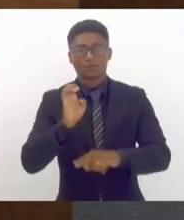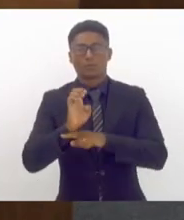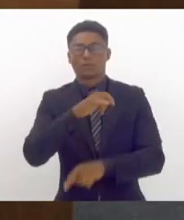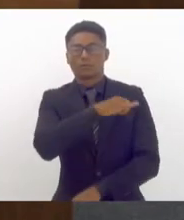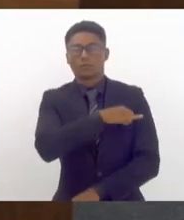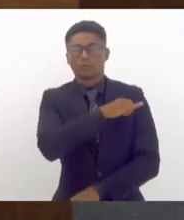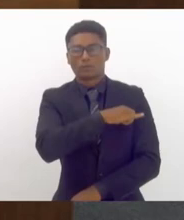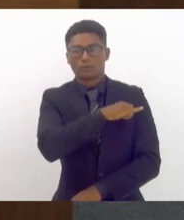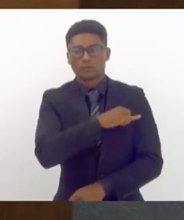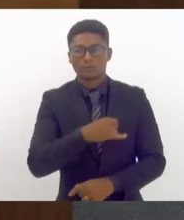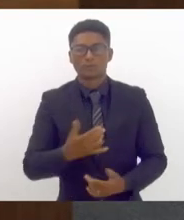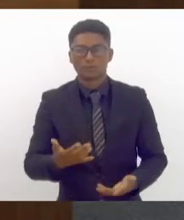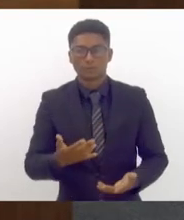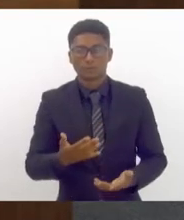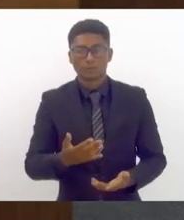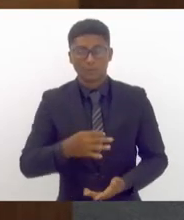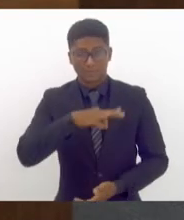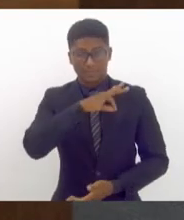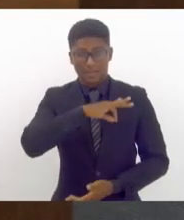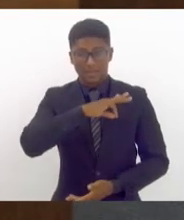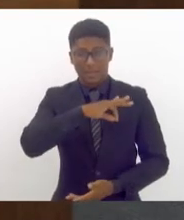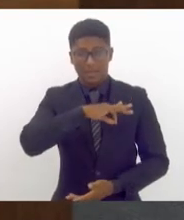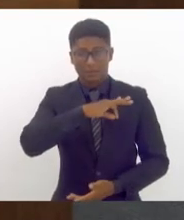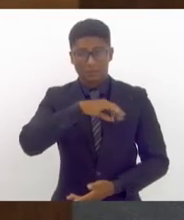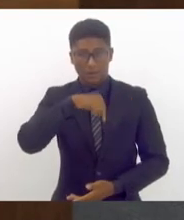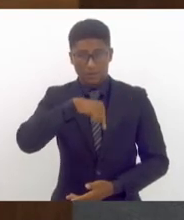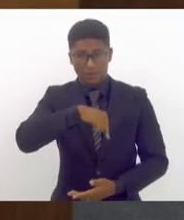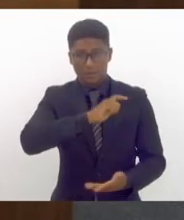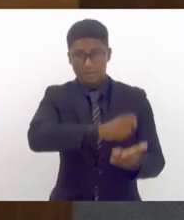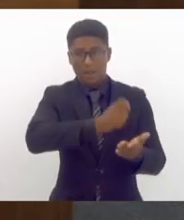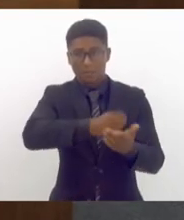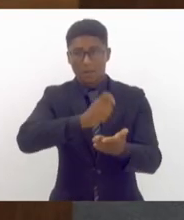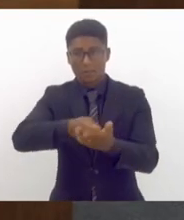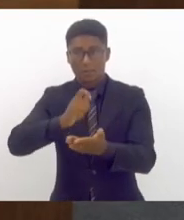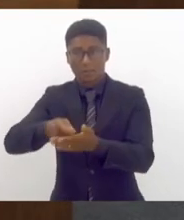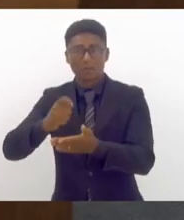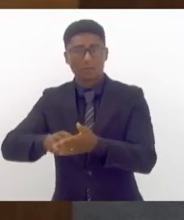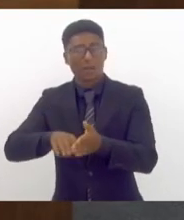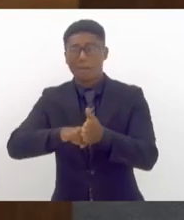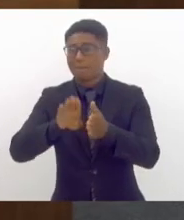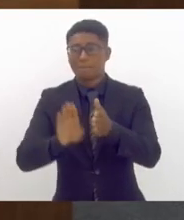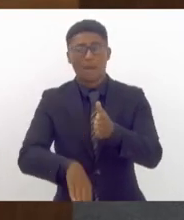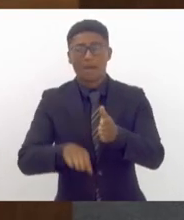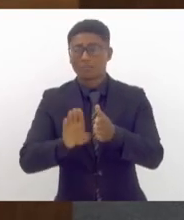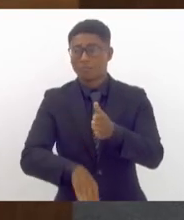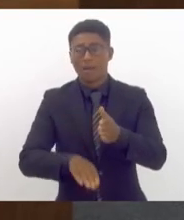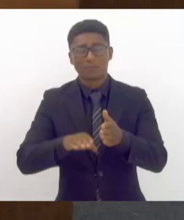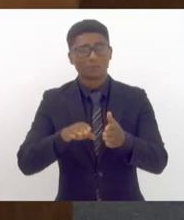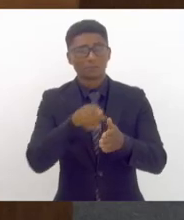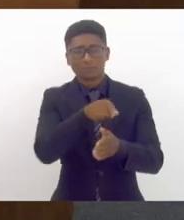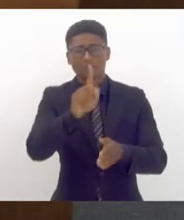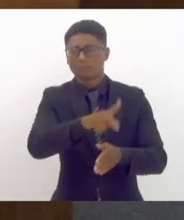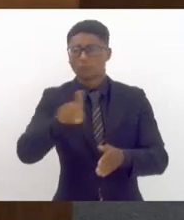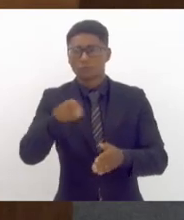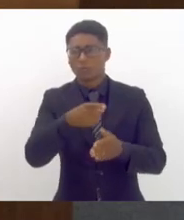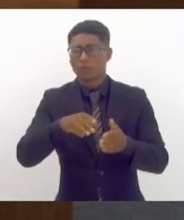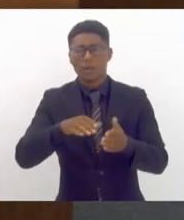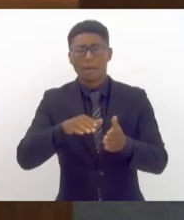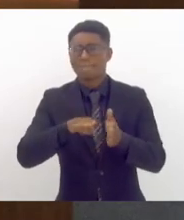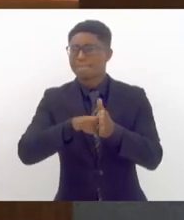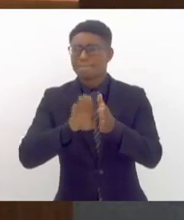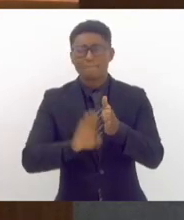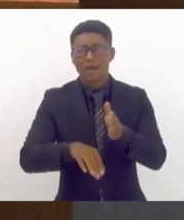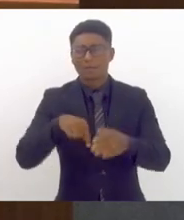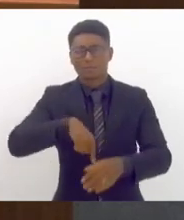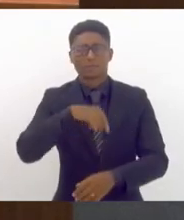paga o menor salário entre todas as redes estaduais do Brasil para os seus professores. Todo início de ano,